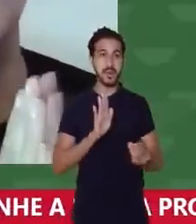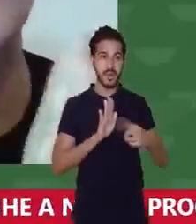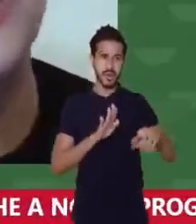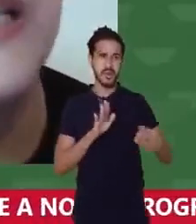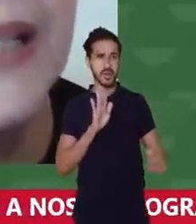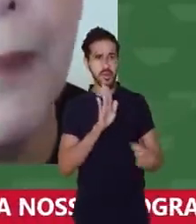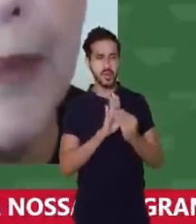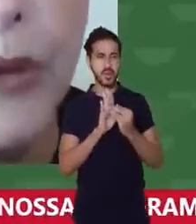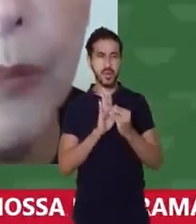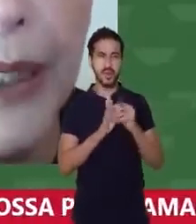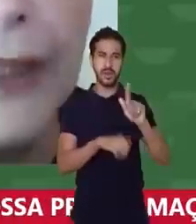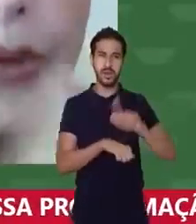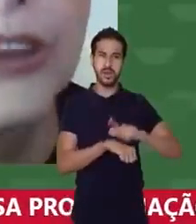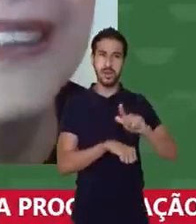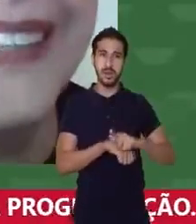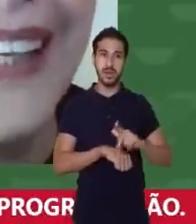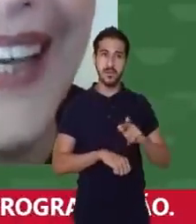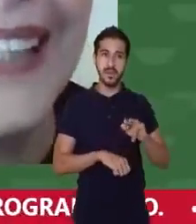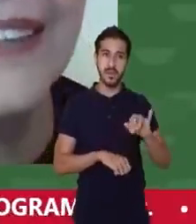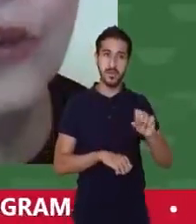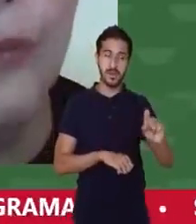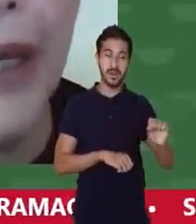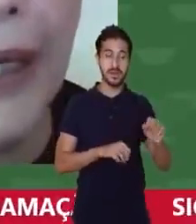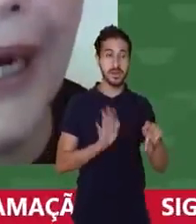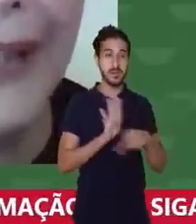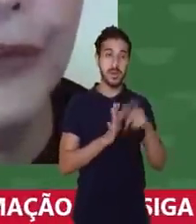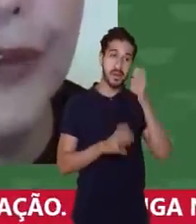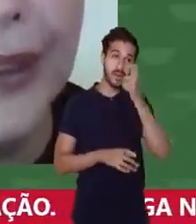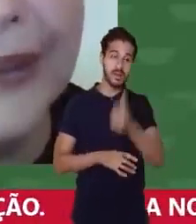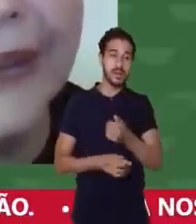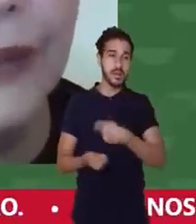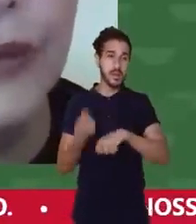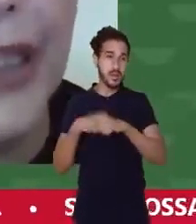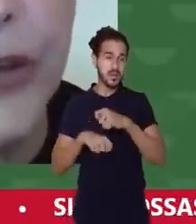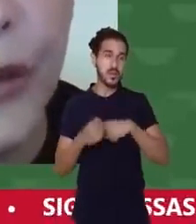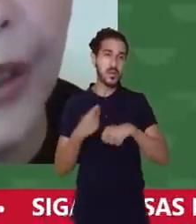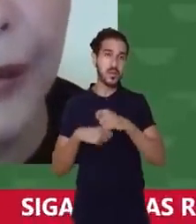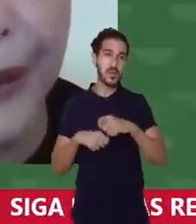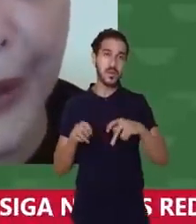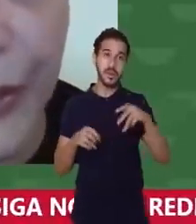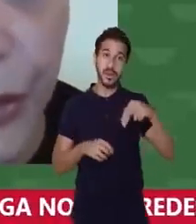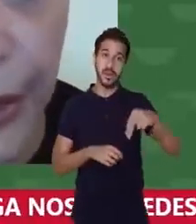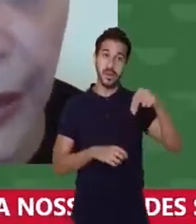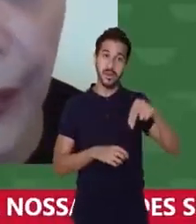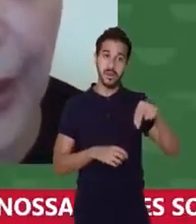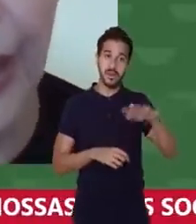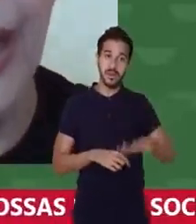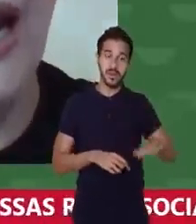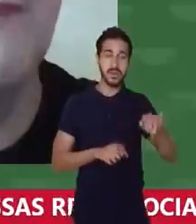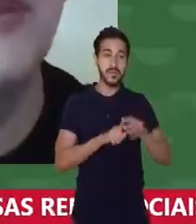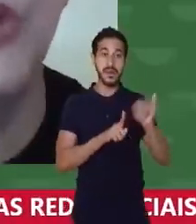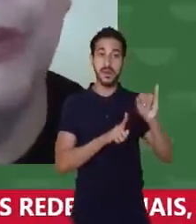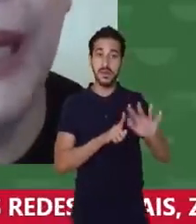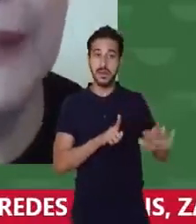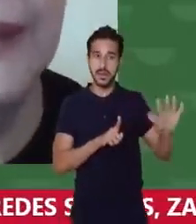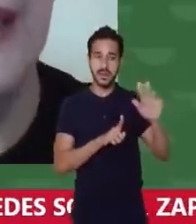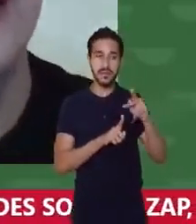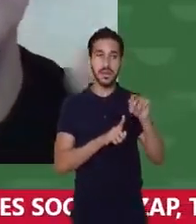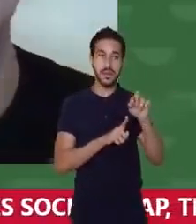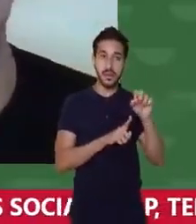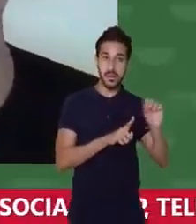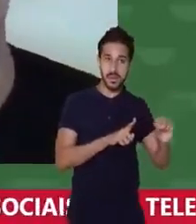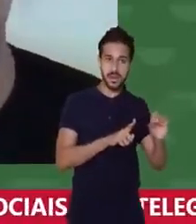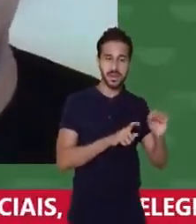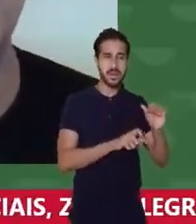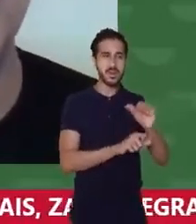colocaram para gerir a Petrobras os interesses do mercado financeiro nacional e internacional, a